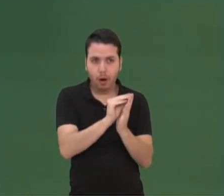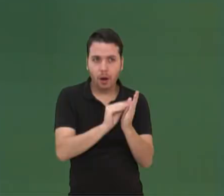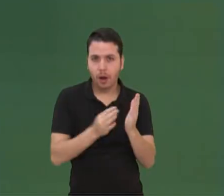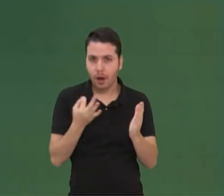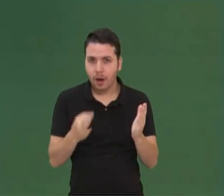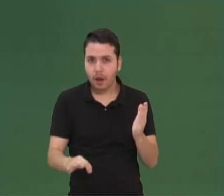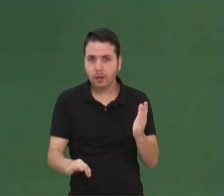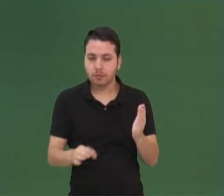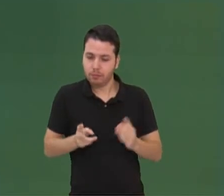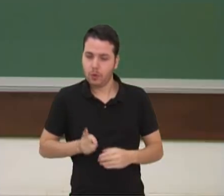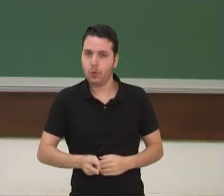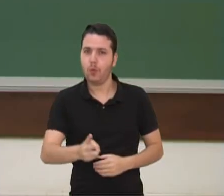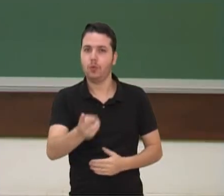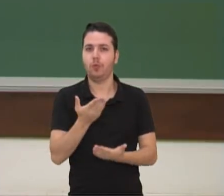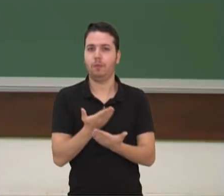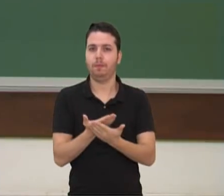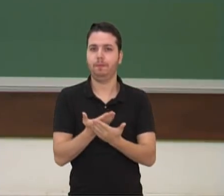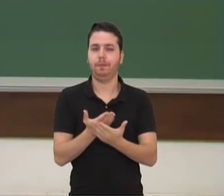sequência então para a nossa aula?